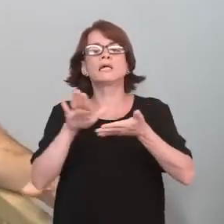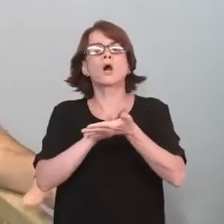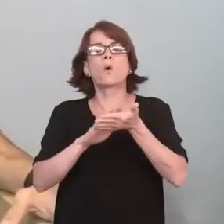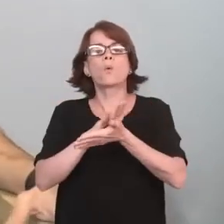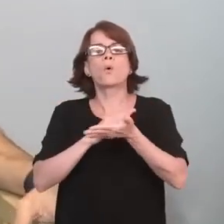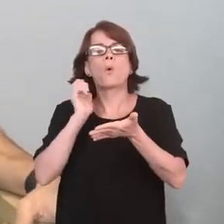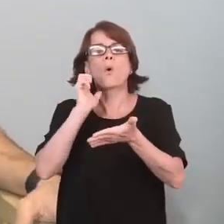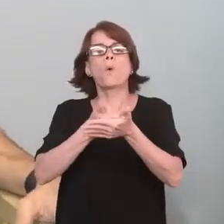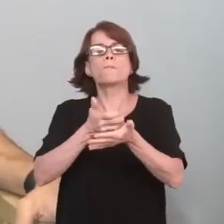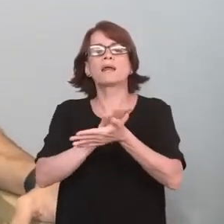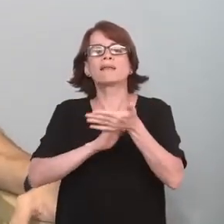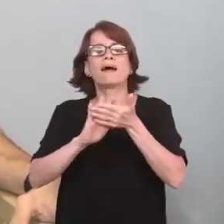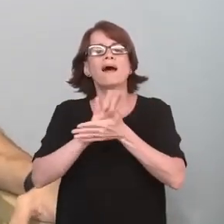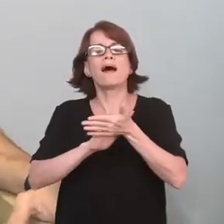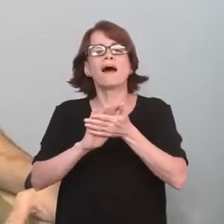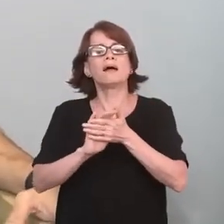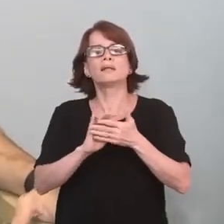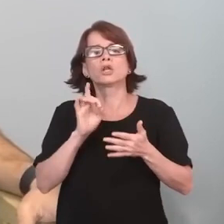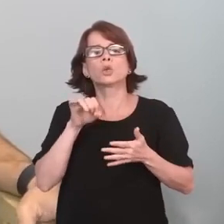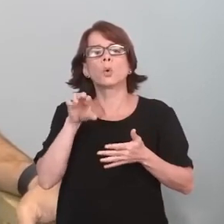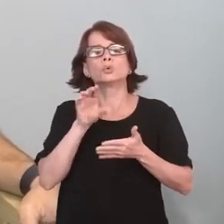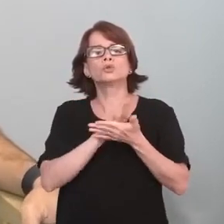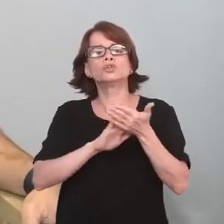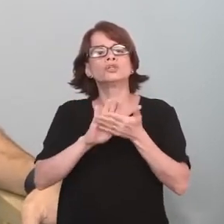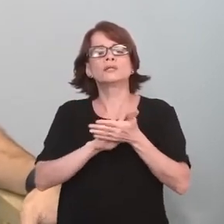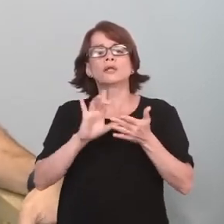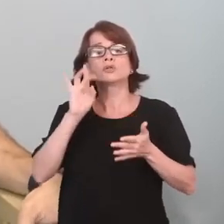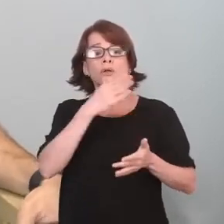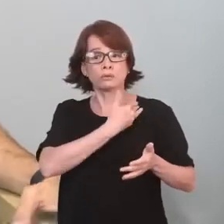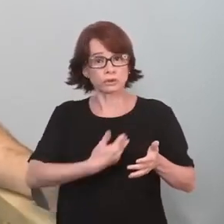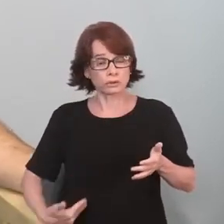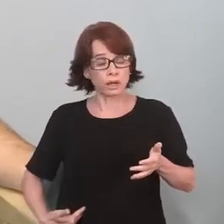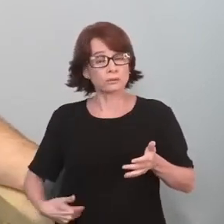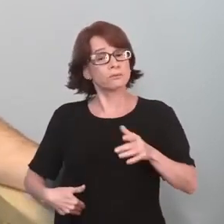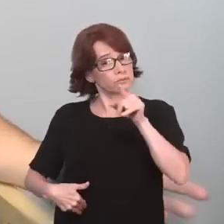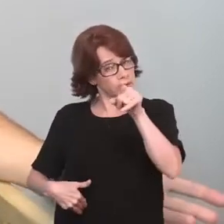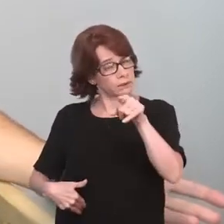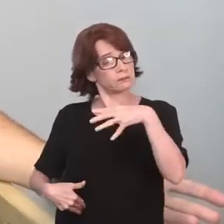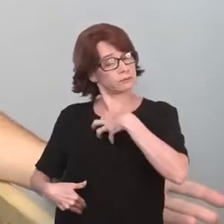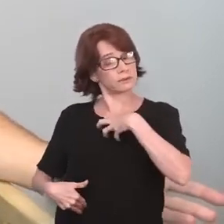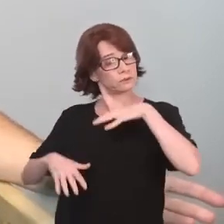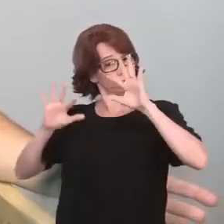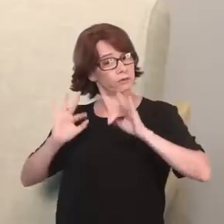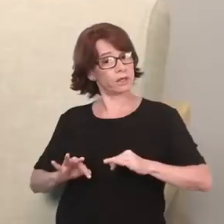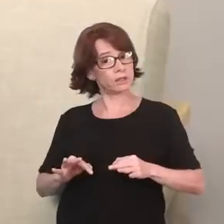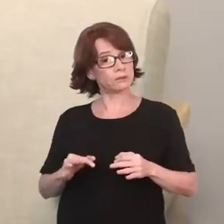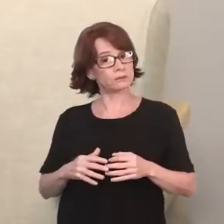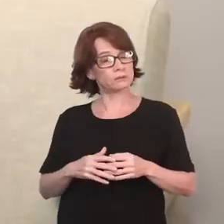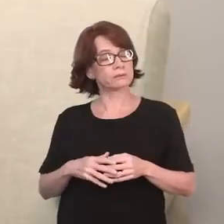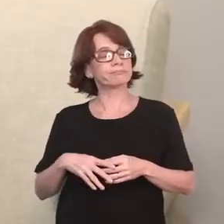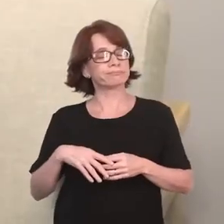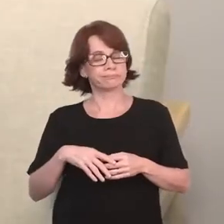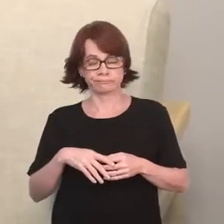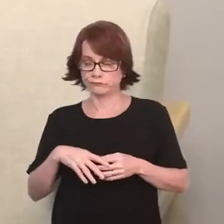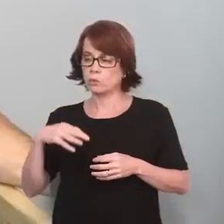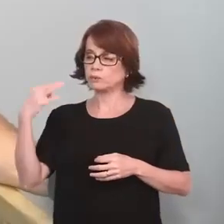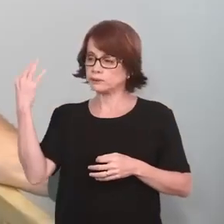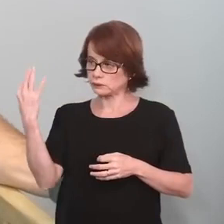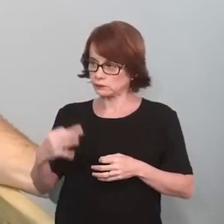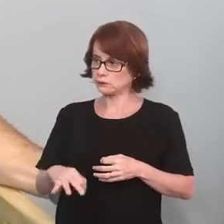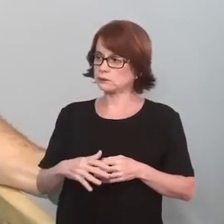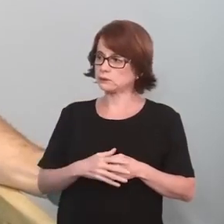vai ser feliz. Eles querem que o Estado seja dono de tudo e, obviamente, eles são os donos do Estado. Com certeza.